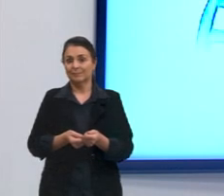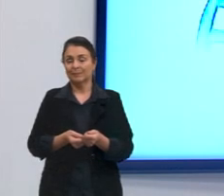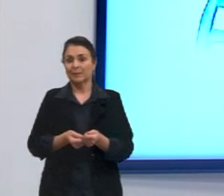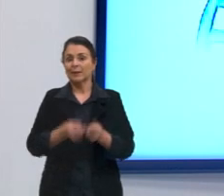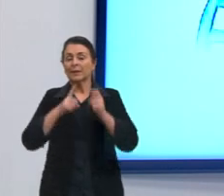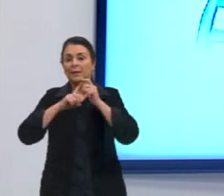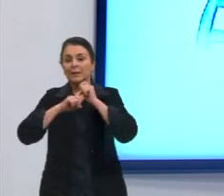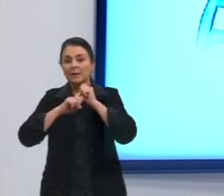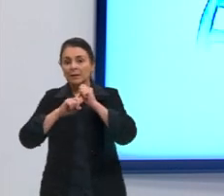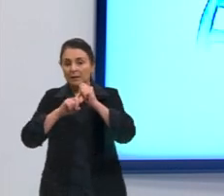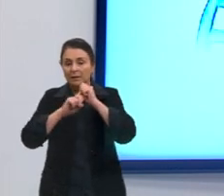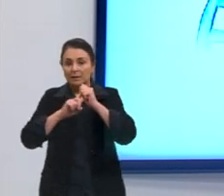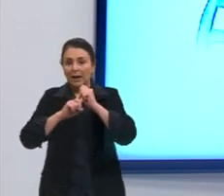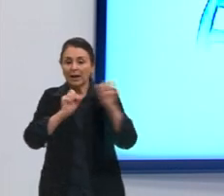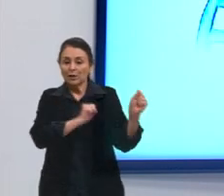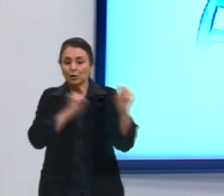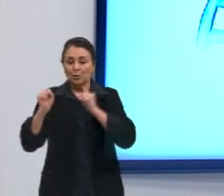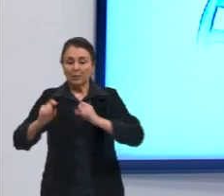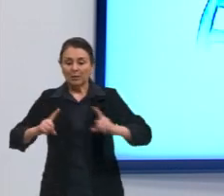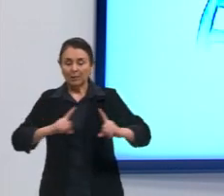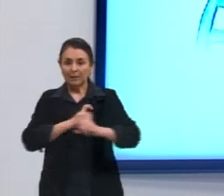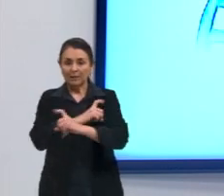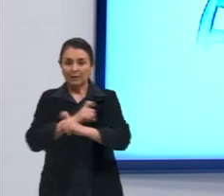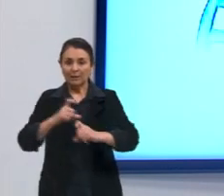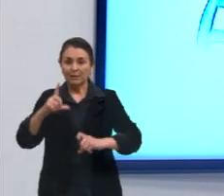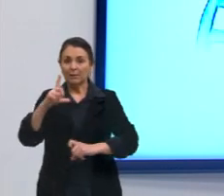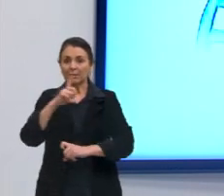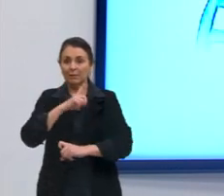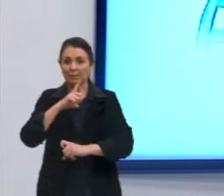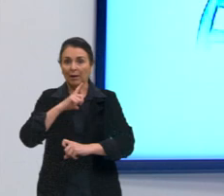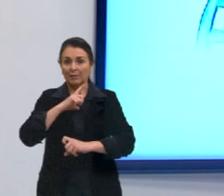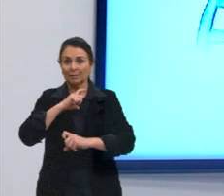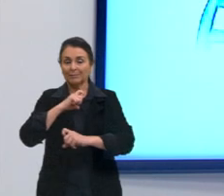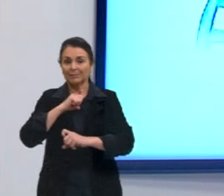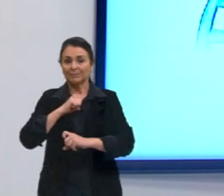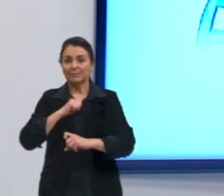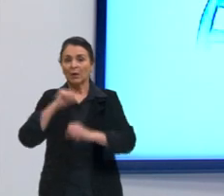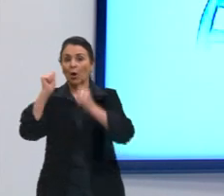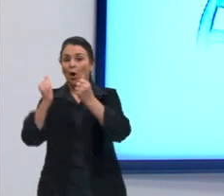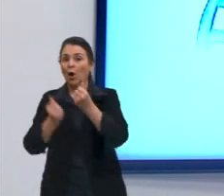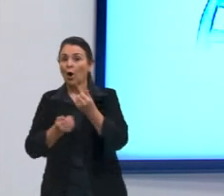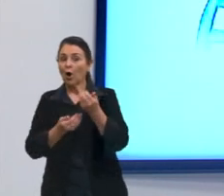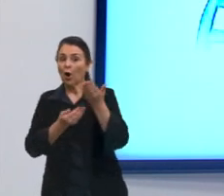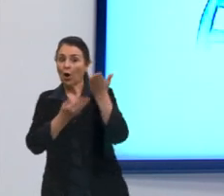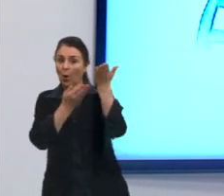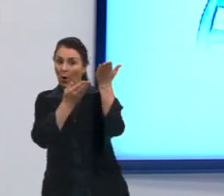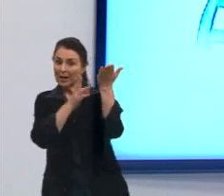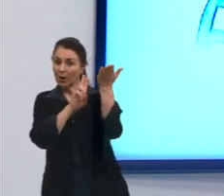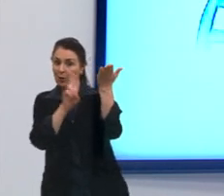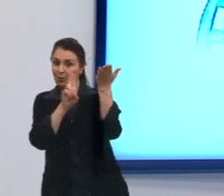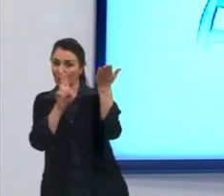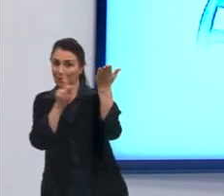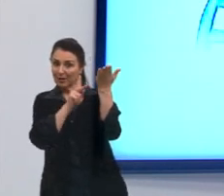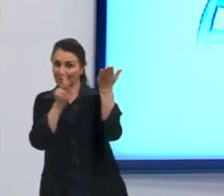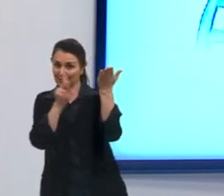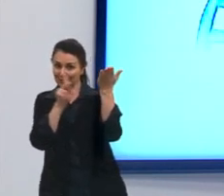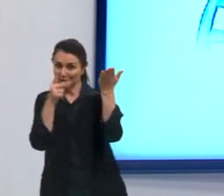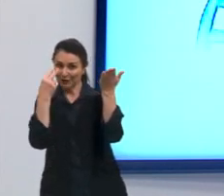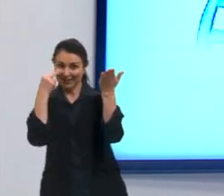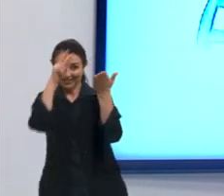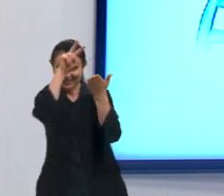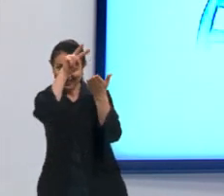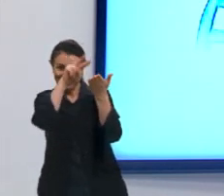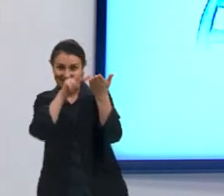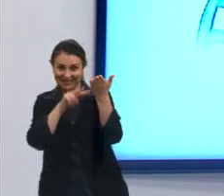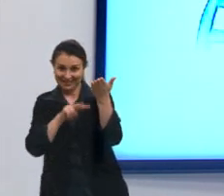e as principais superbactérias então que existem E aí staphylococcus áureos que ela é